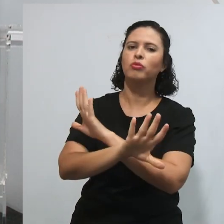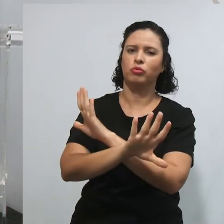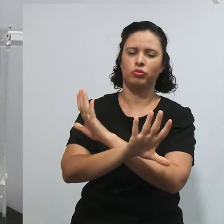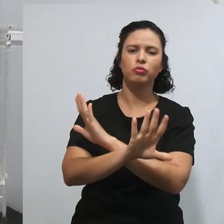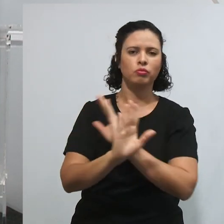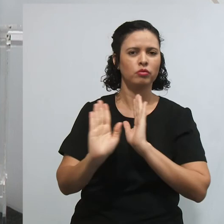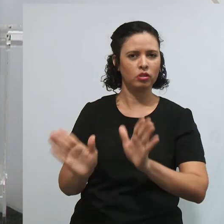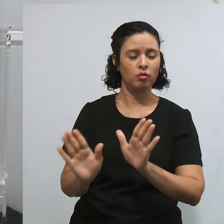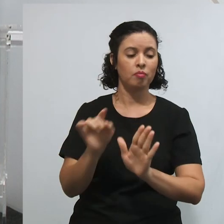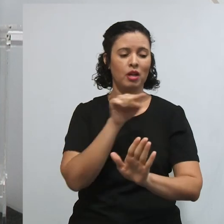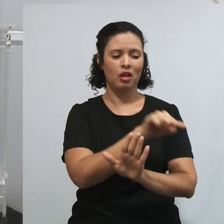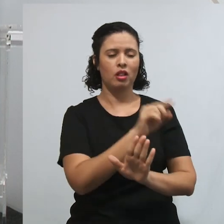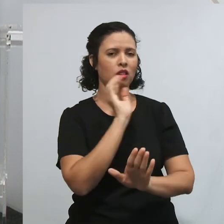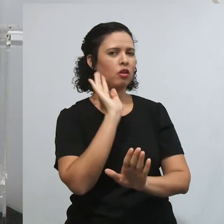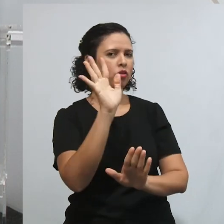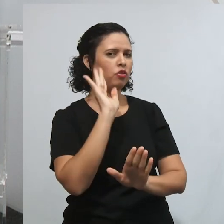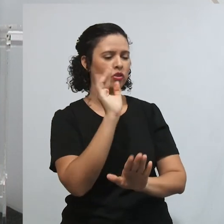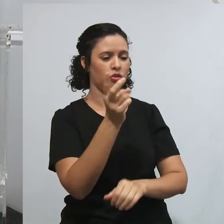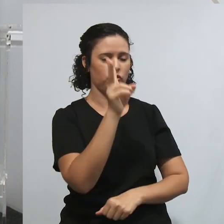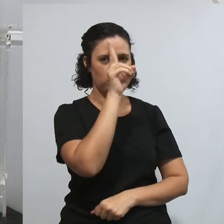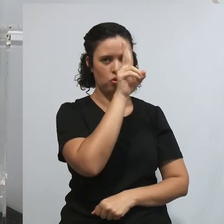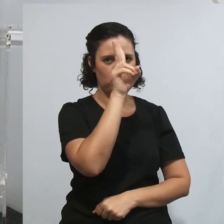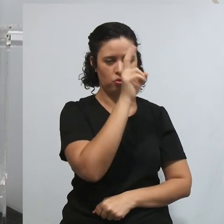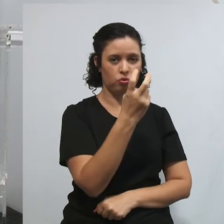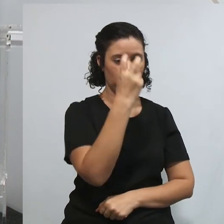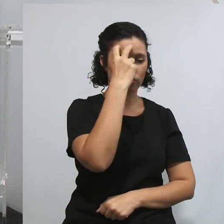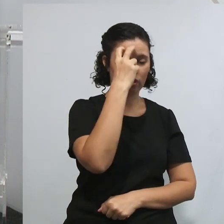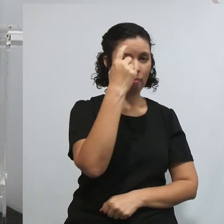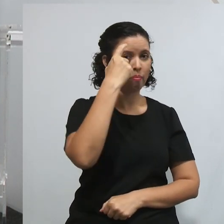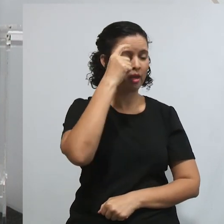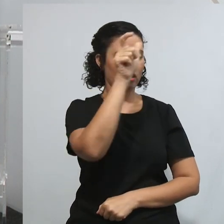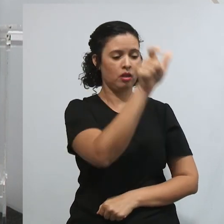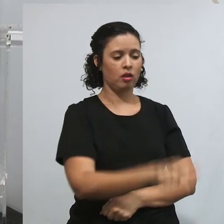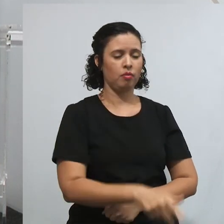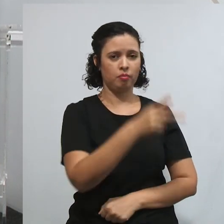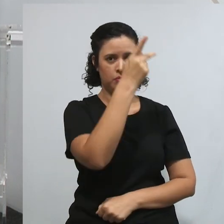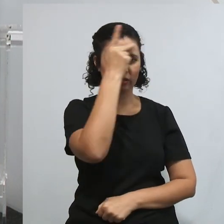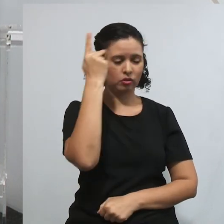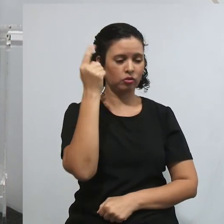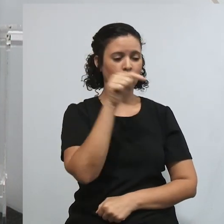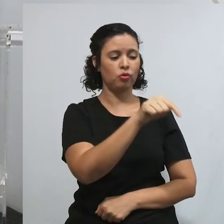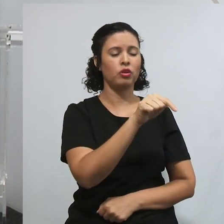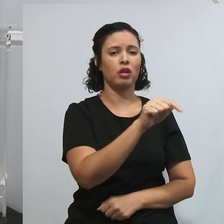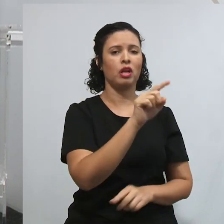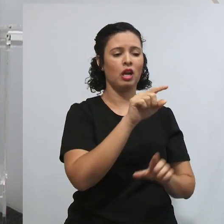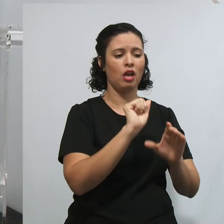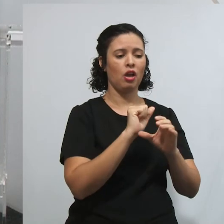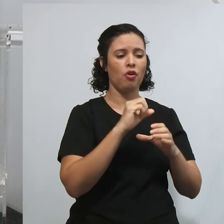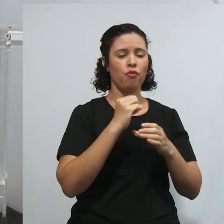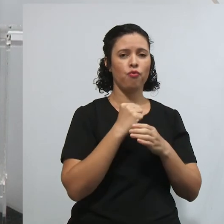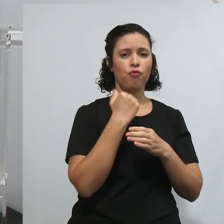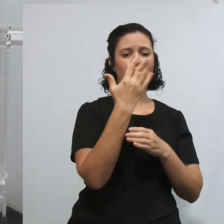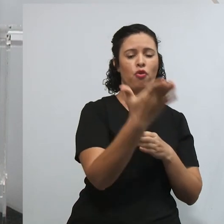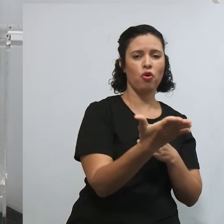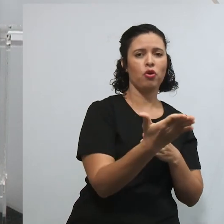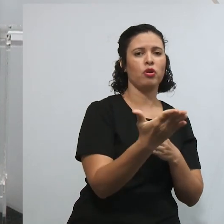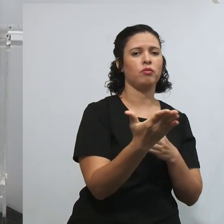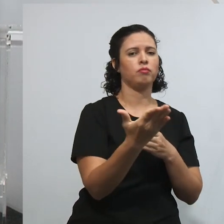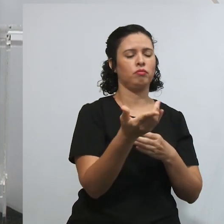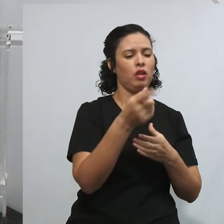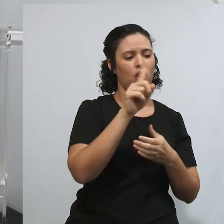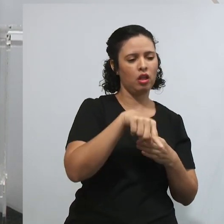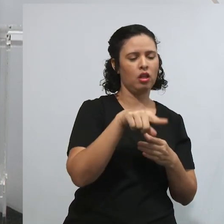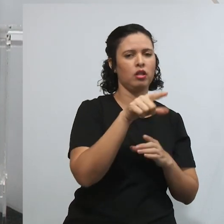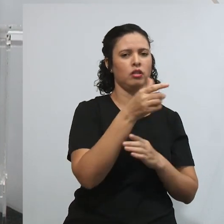A teoria histórico-cultural não acredita nisso. Segundo a teoria histórico-cultural, o aprendizado é de fora para dentro. É nas relações